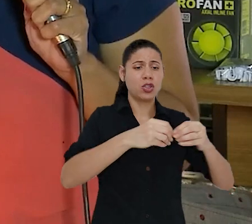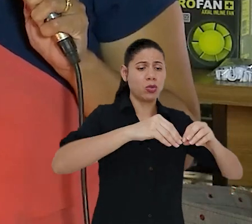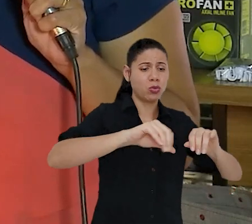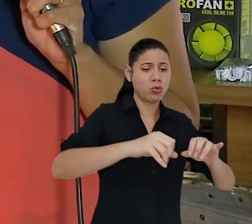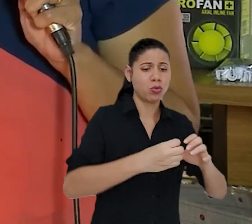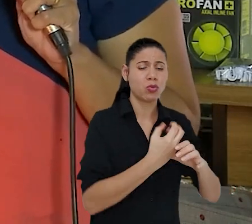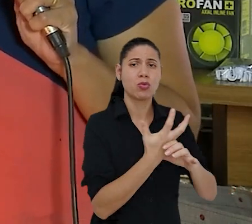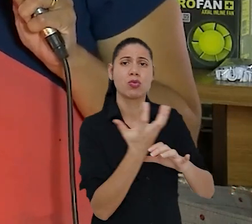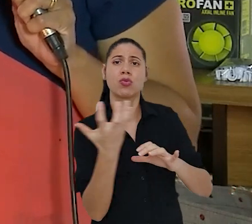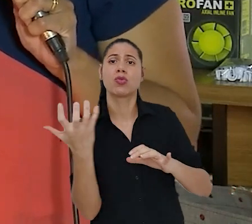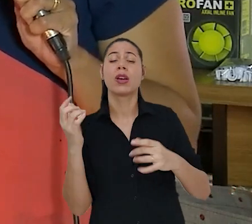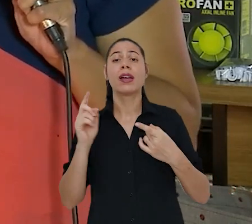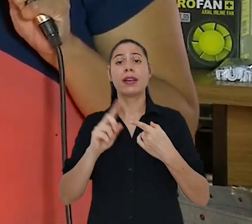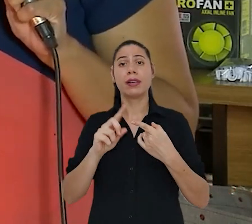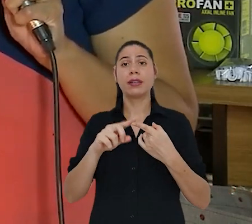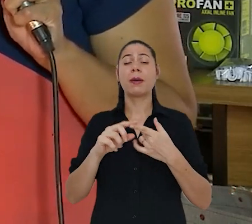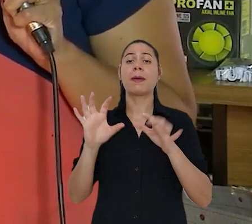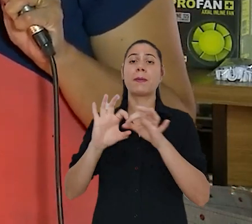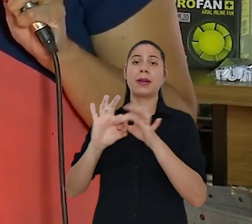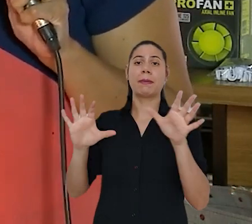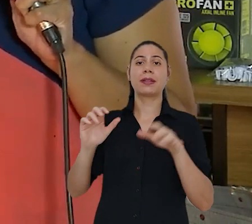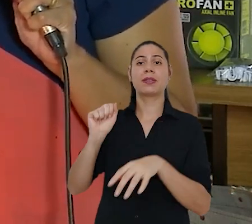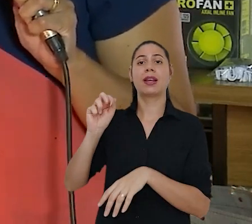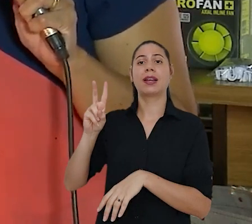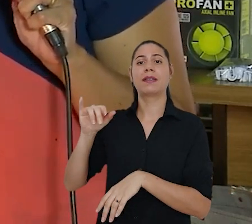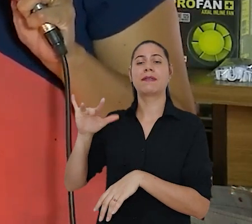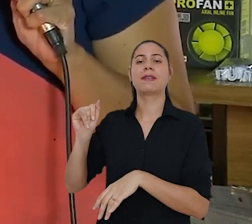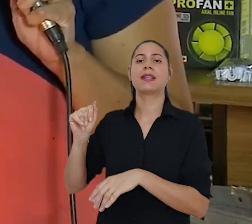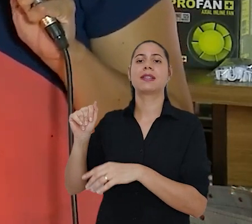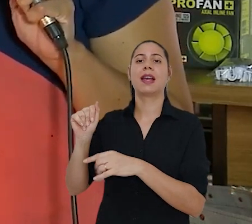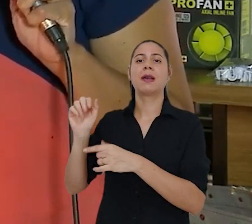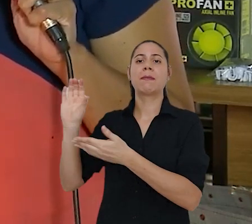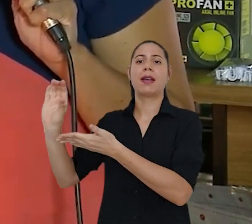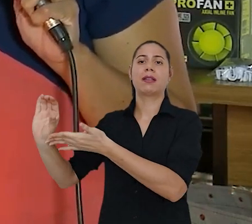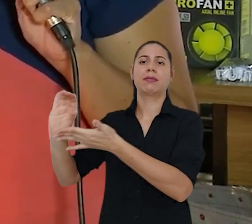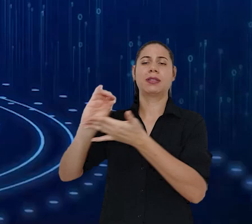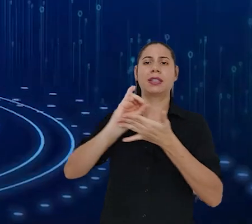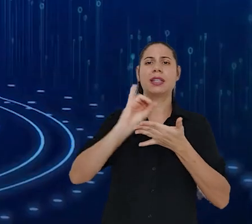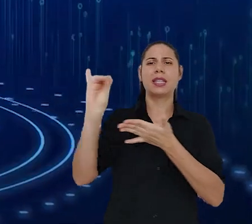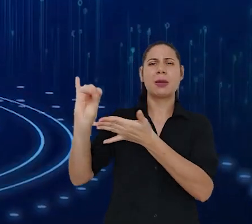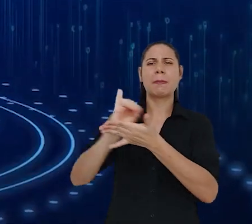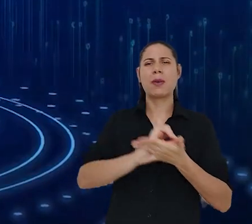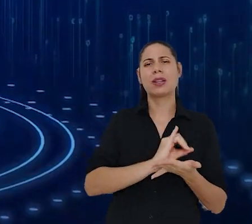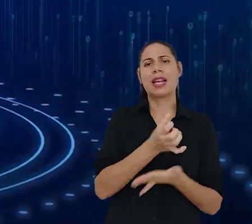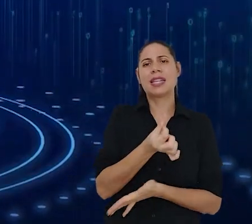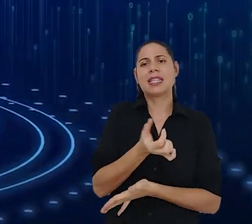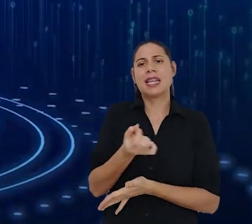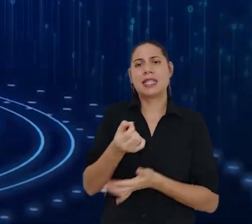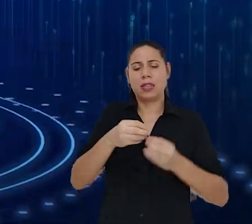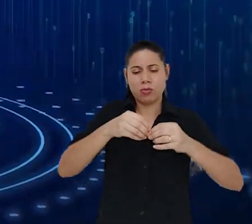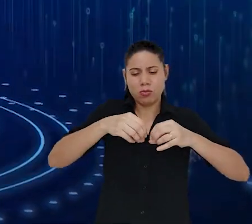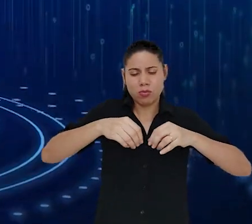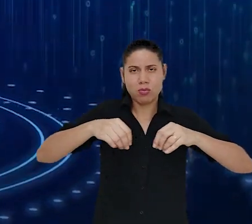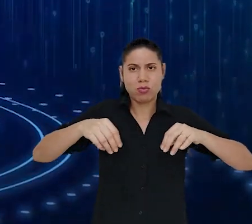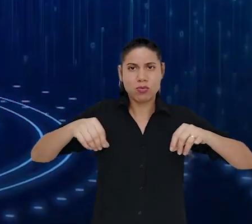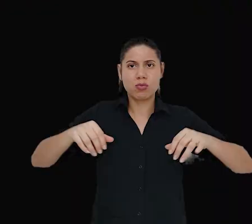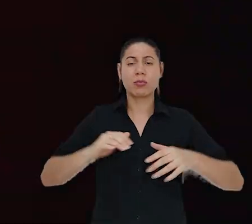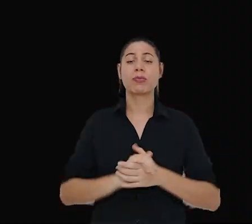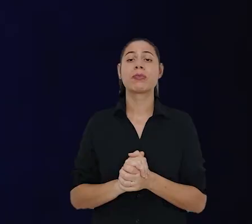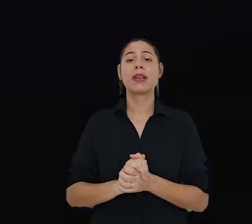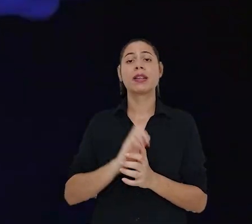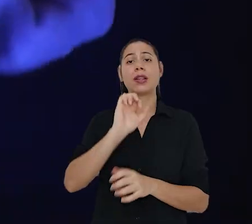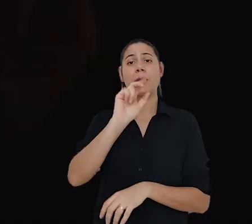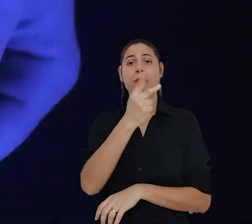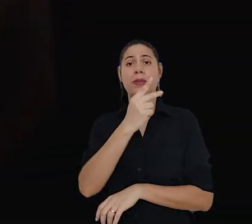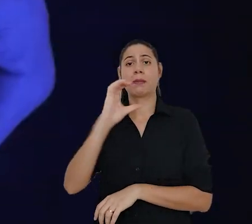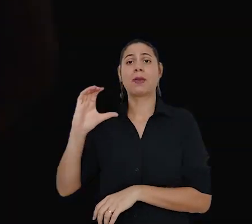Anvisa para adquirir e importar 60 sementes da cannabis. O pedido de habeas corpus foi feito para garantir